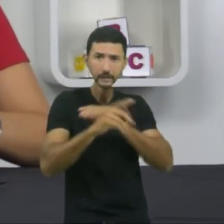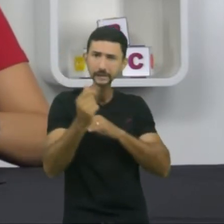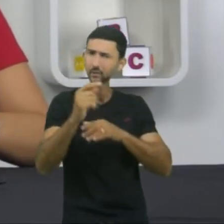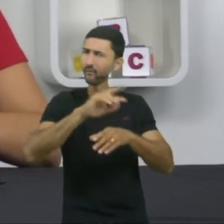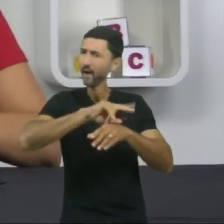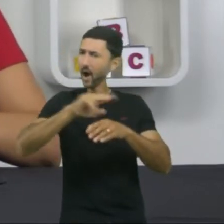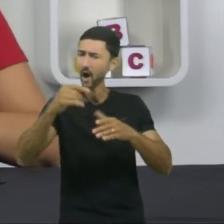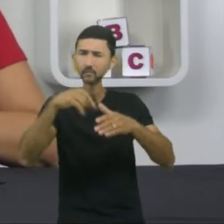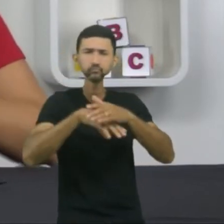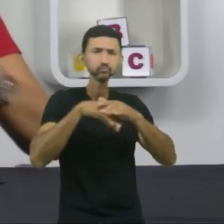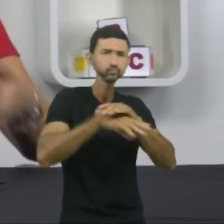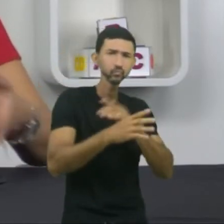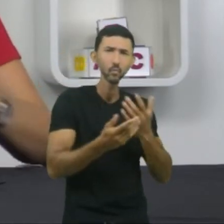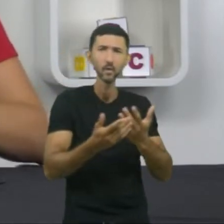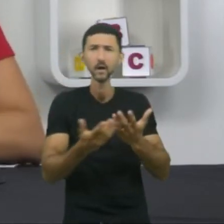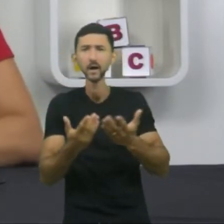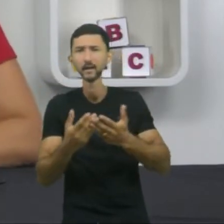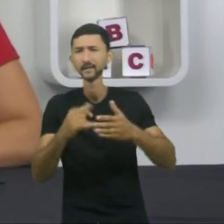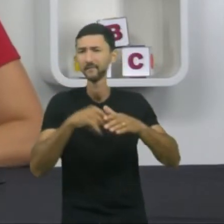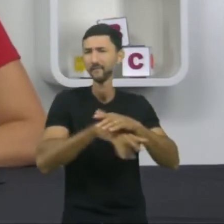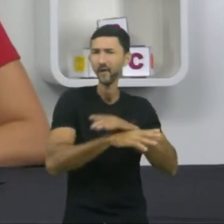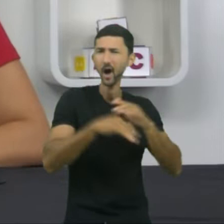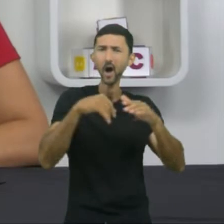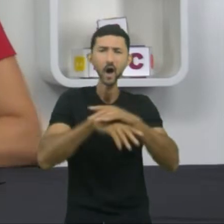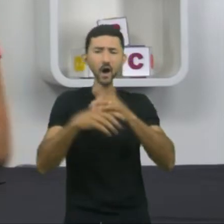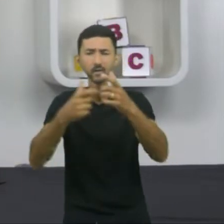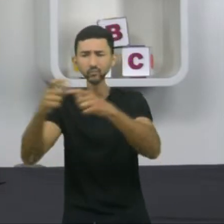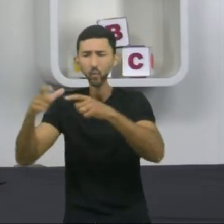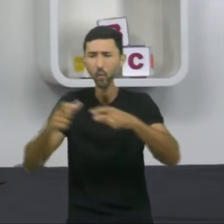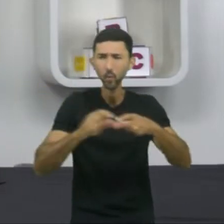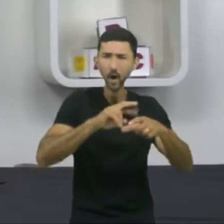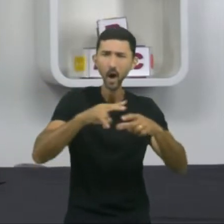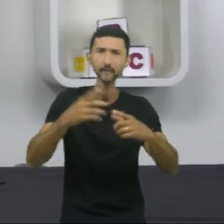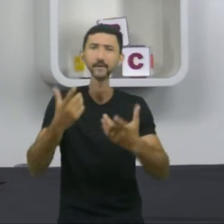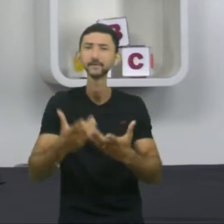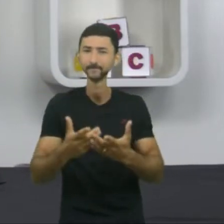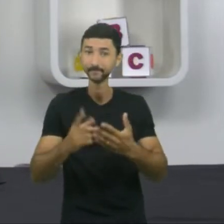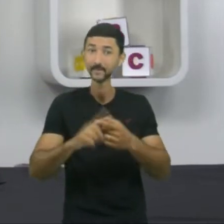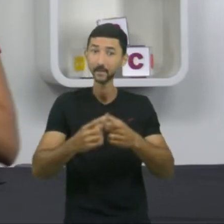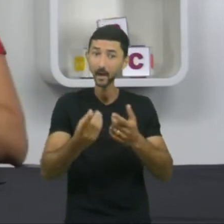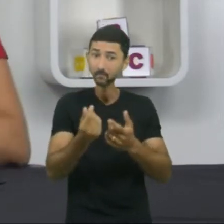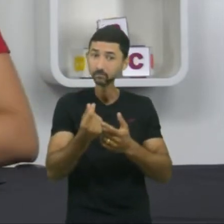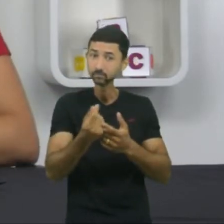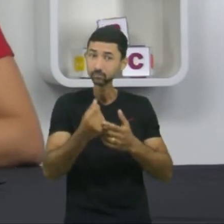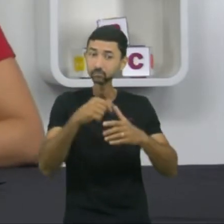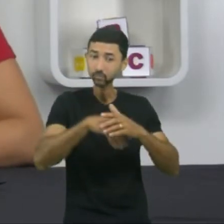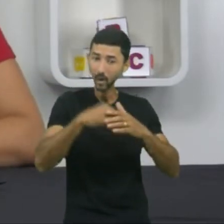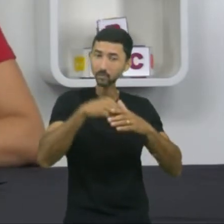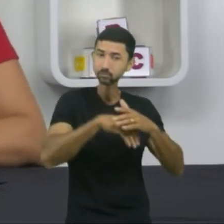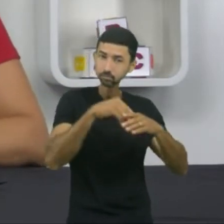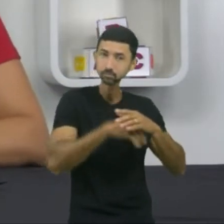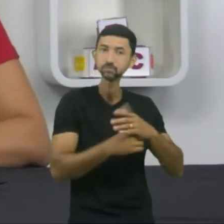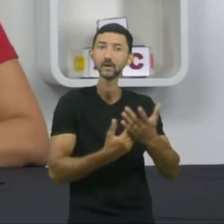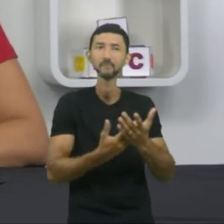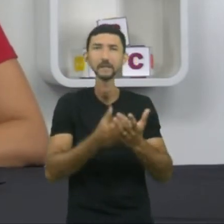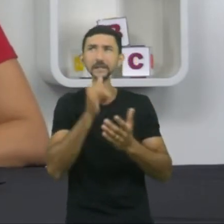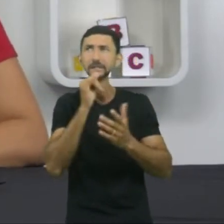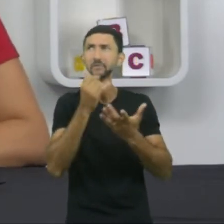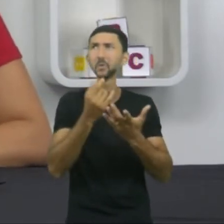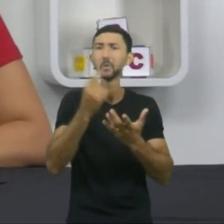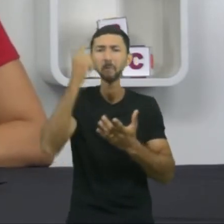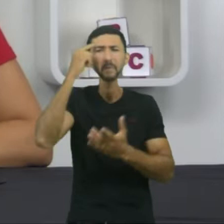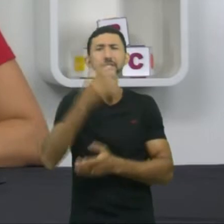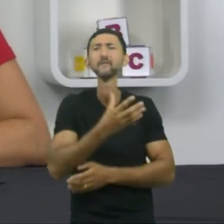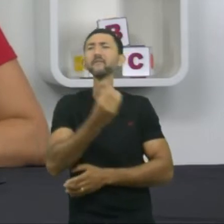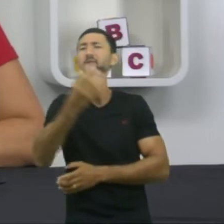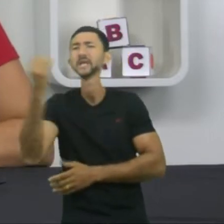várias formas, guardam de várias formas, e elas economizam muitas vezes se planejando para uma viagem,